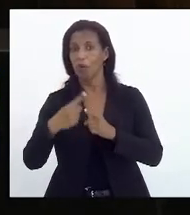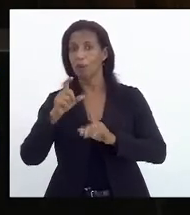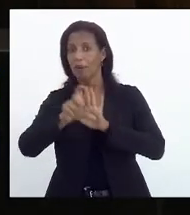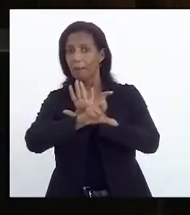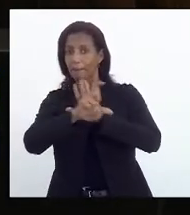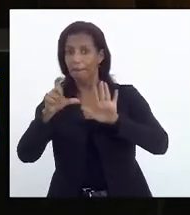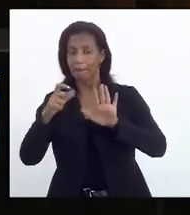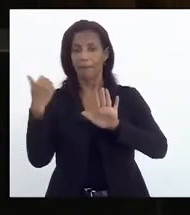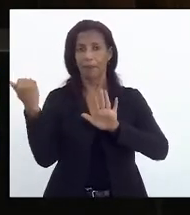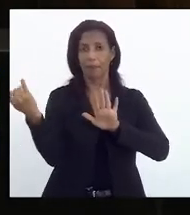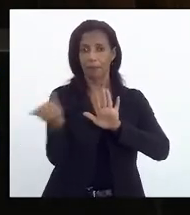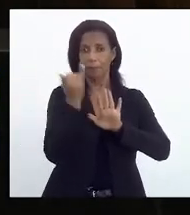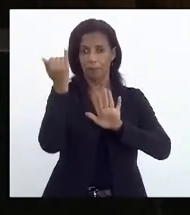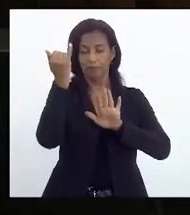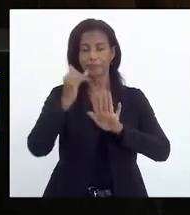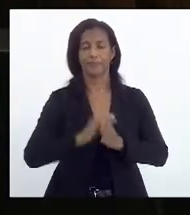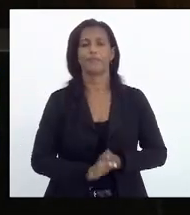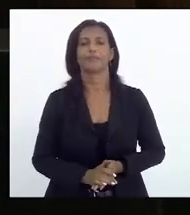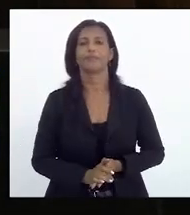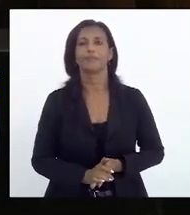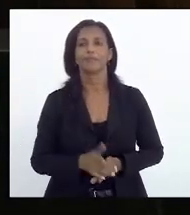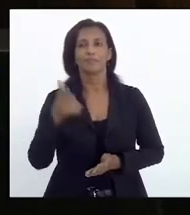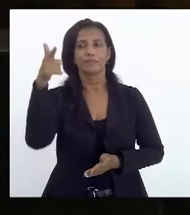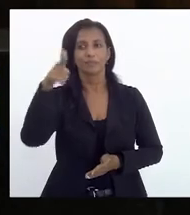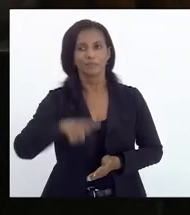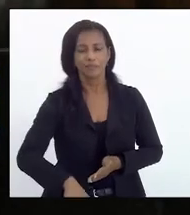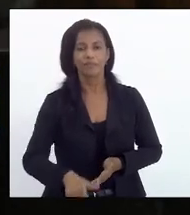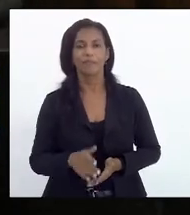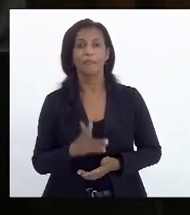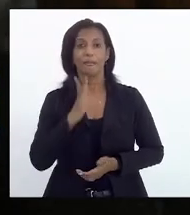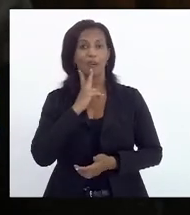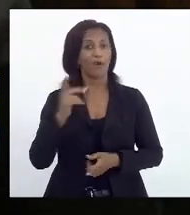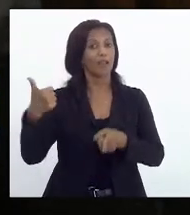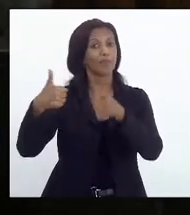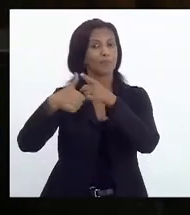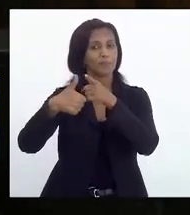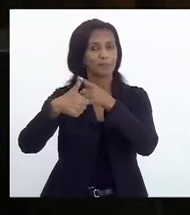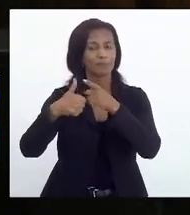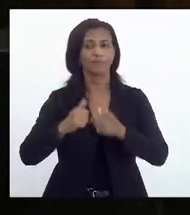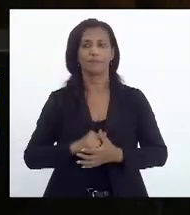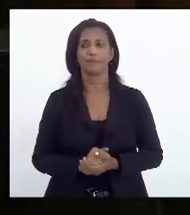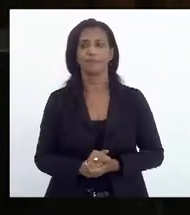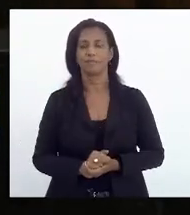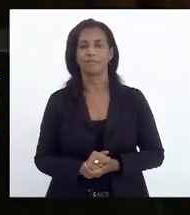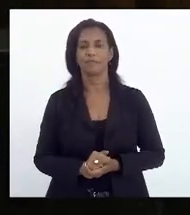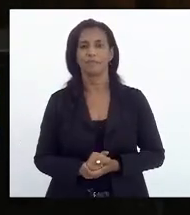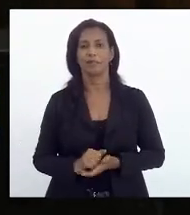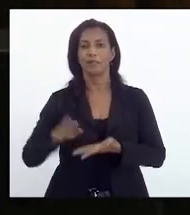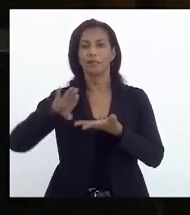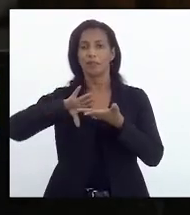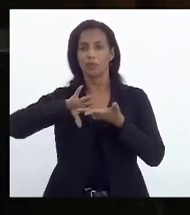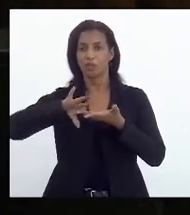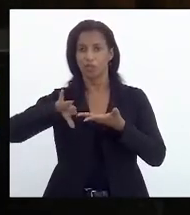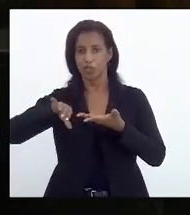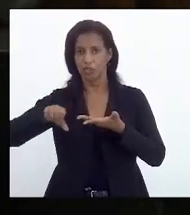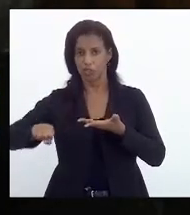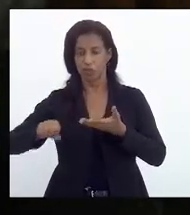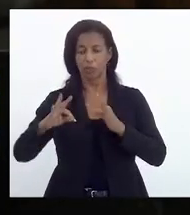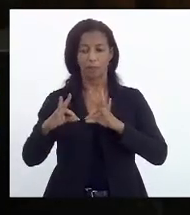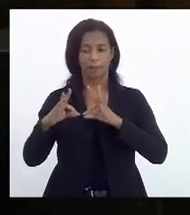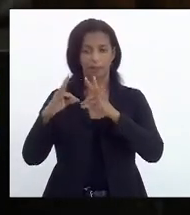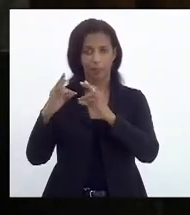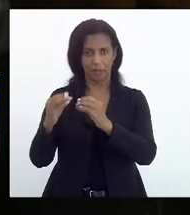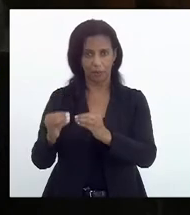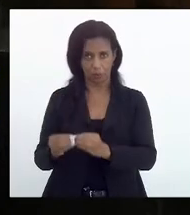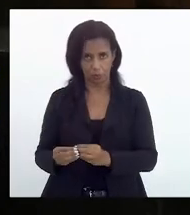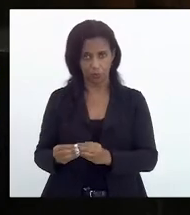único que é importante vou novamente artigo primeiro ficam extintos para